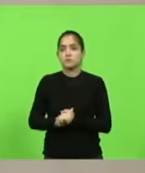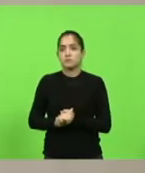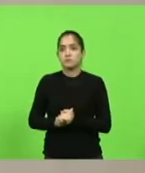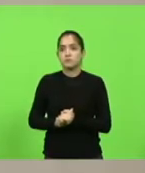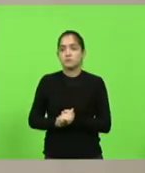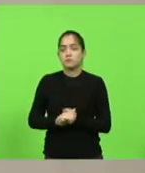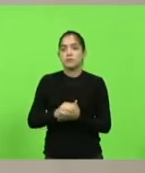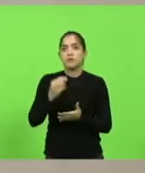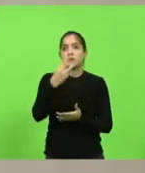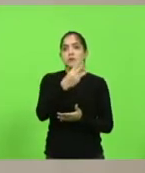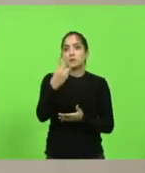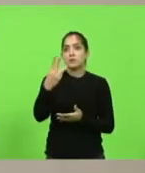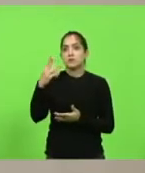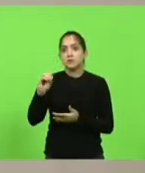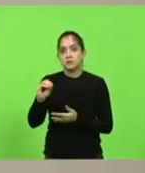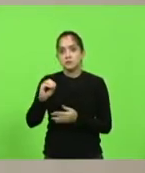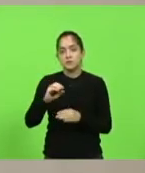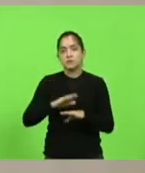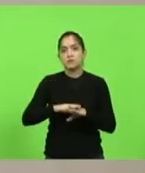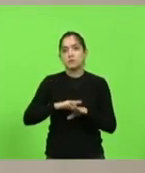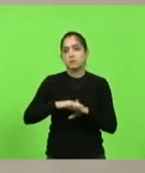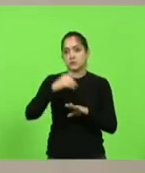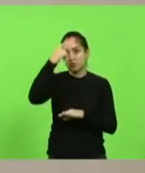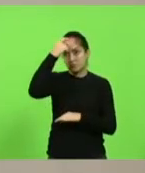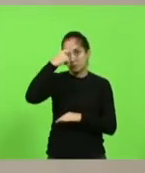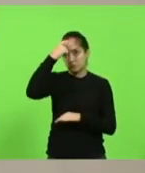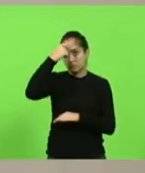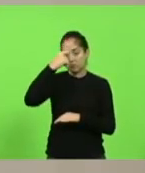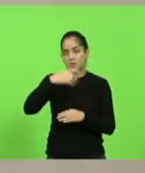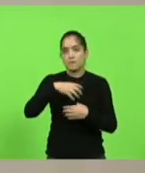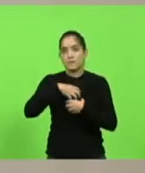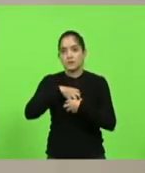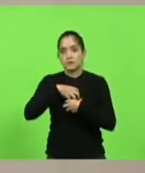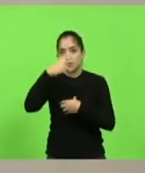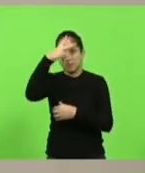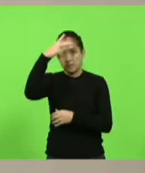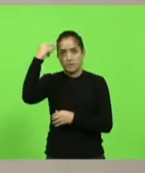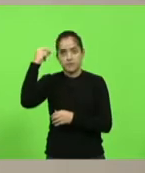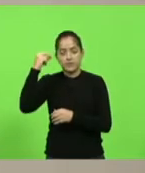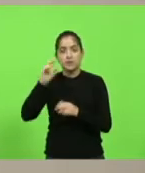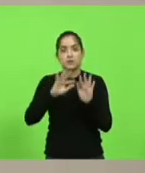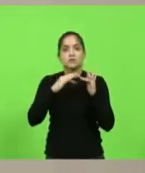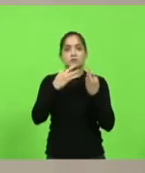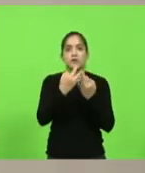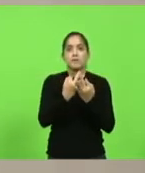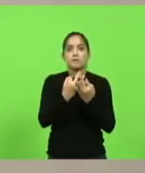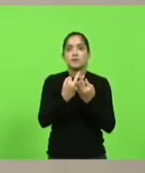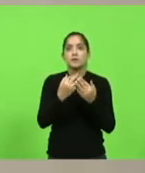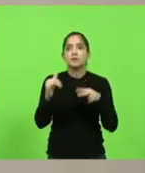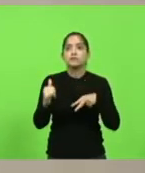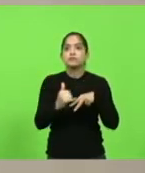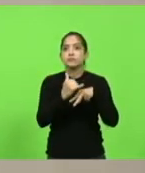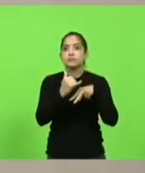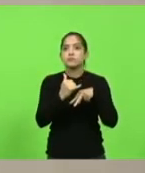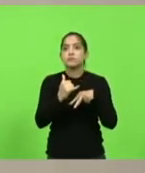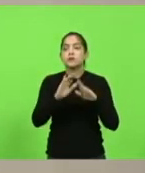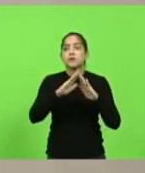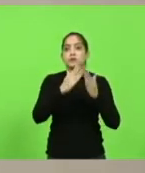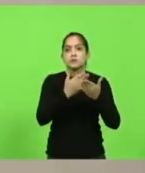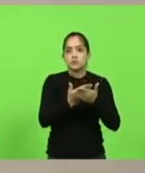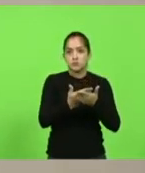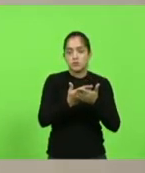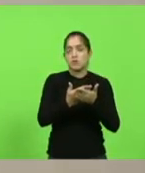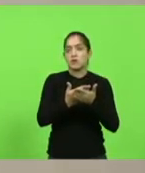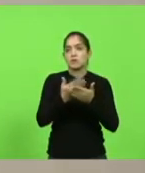Moção 330, autor deputado Maurício Cudilarque, manifestando pesar ao prefeito municipal e às famílias das vítimas do atentado ocorrido na Escola Infantil Pro